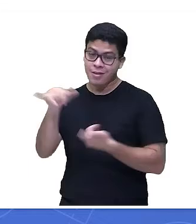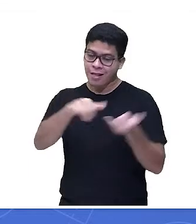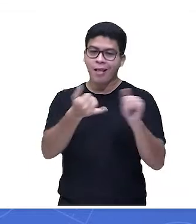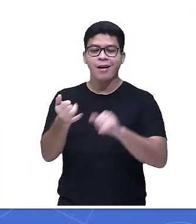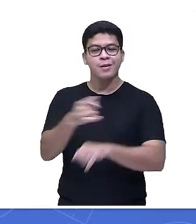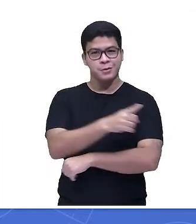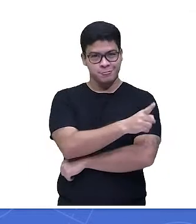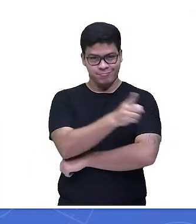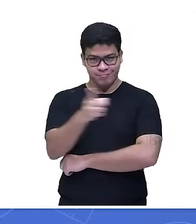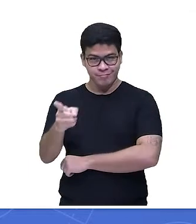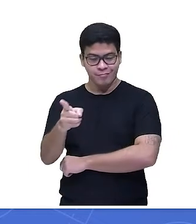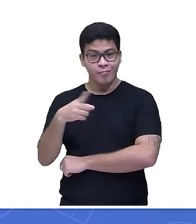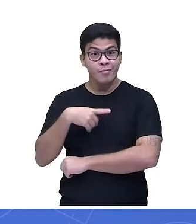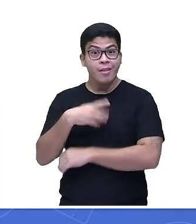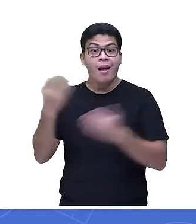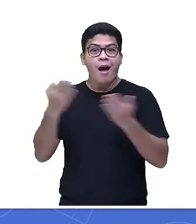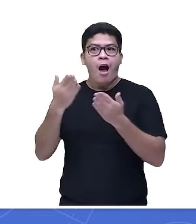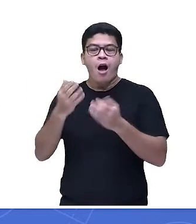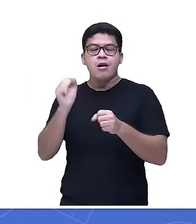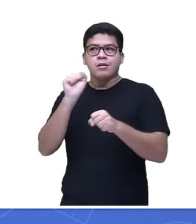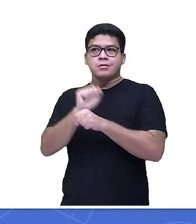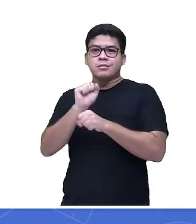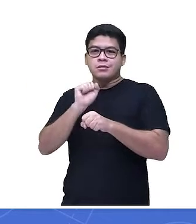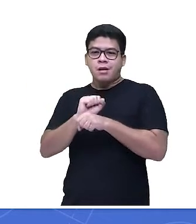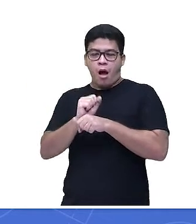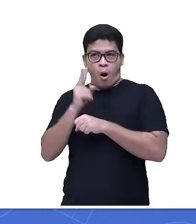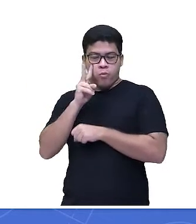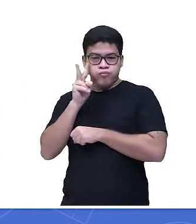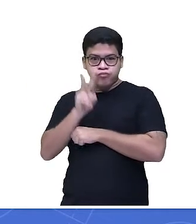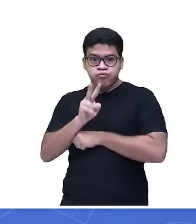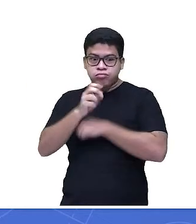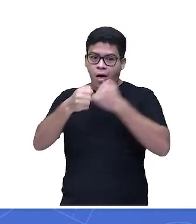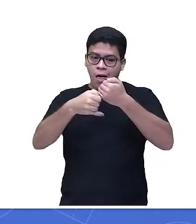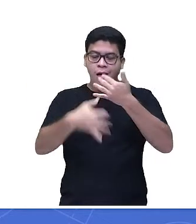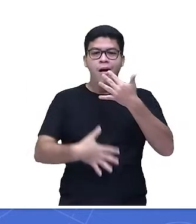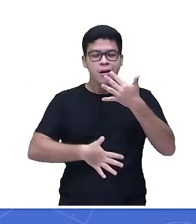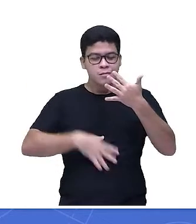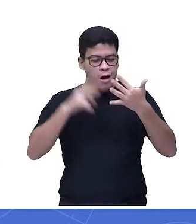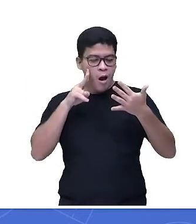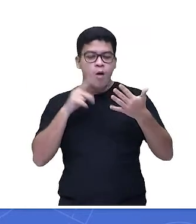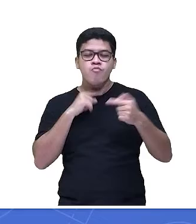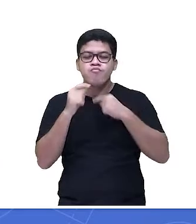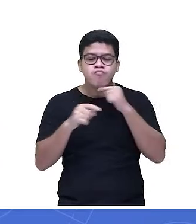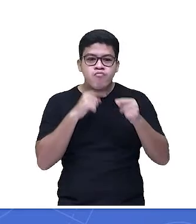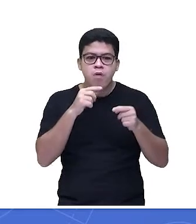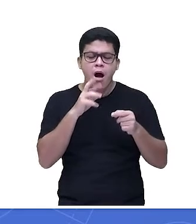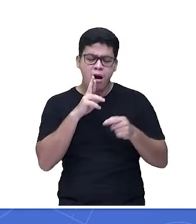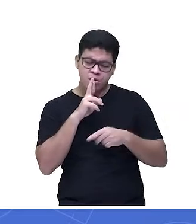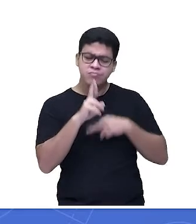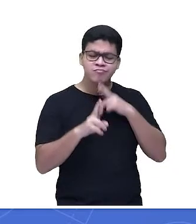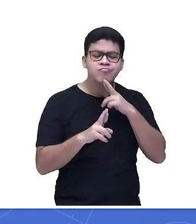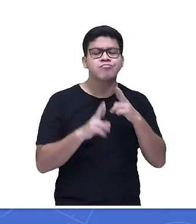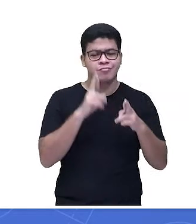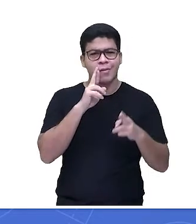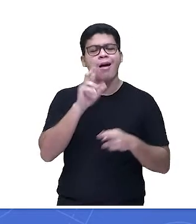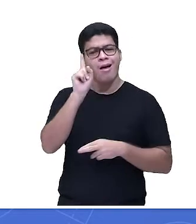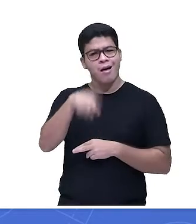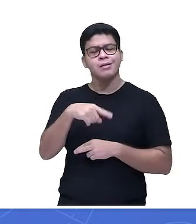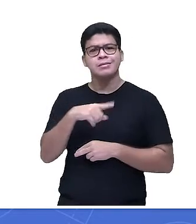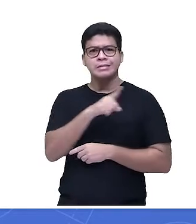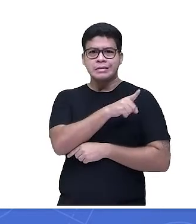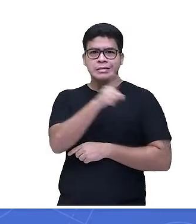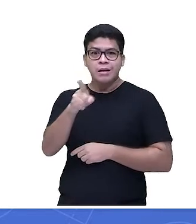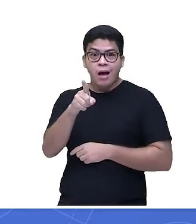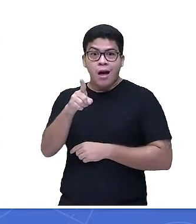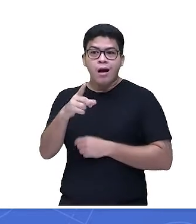elas estão de plantão no aplicativo Aula em Casa para sanar possíveis dúvidas